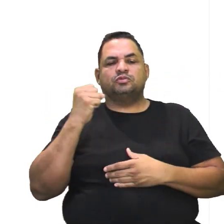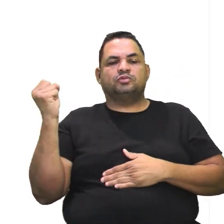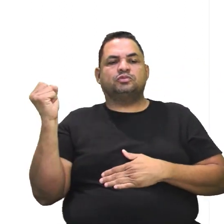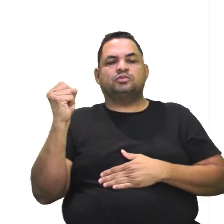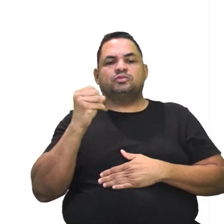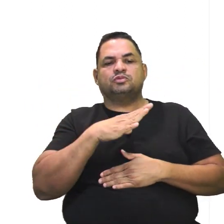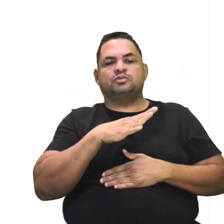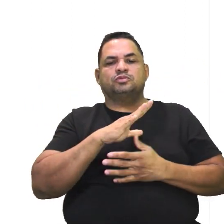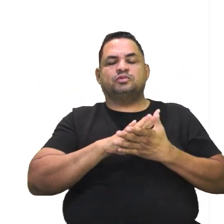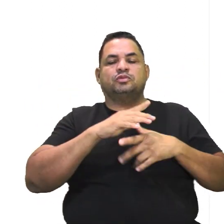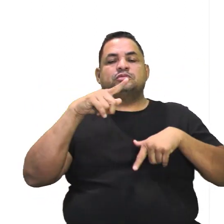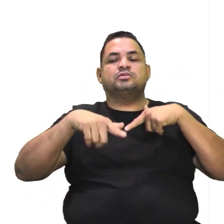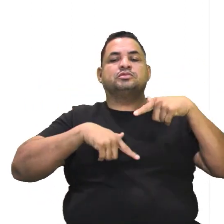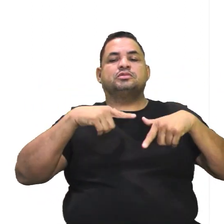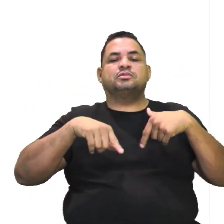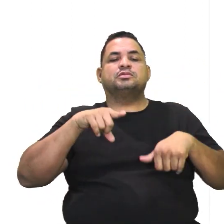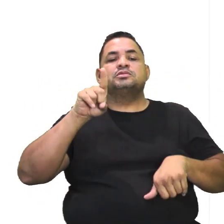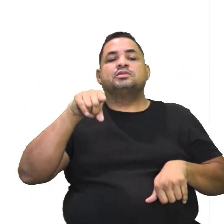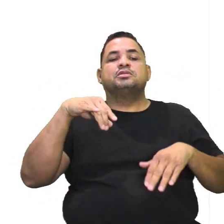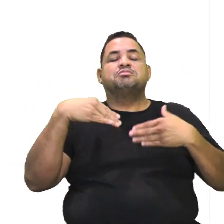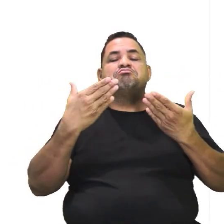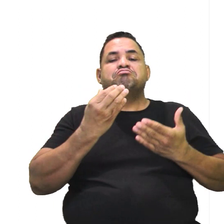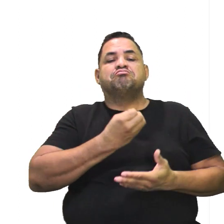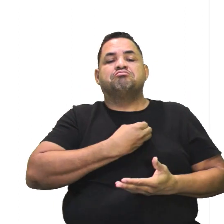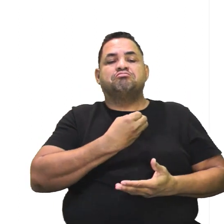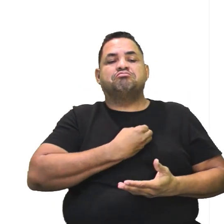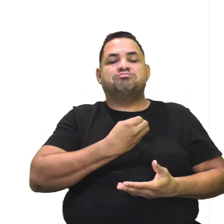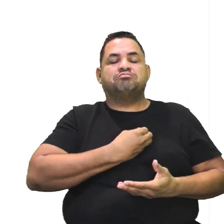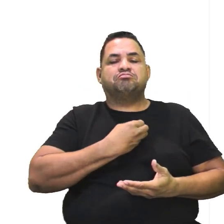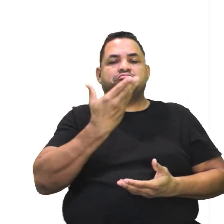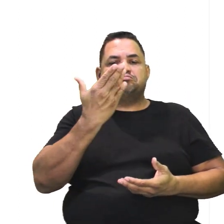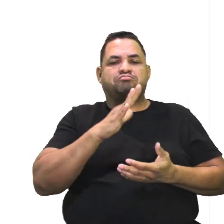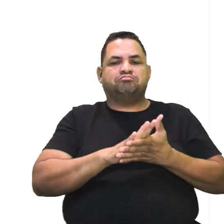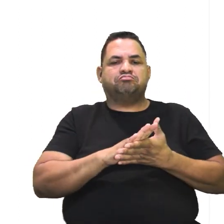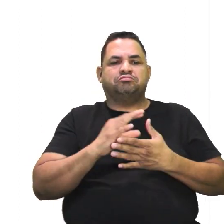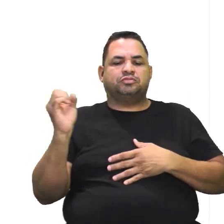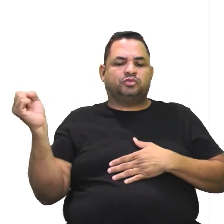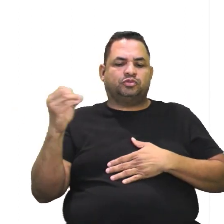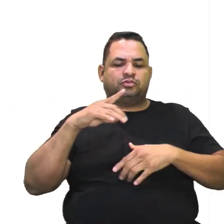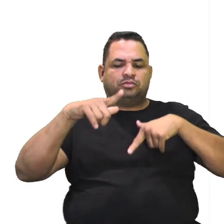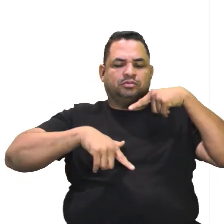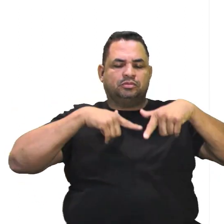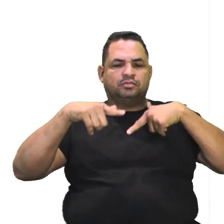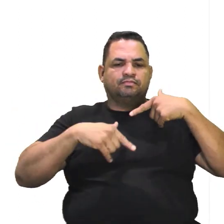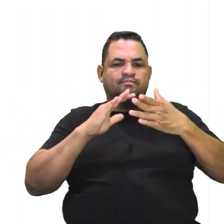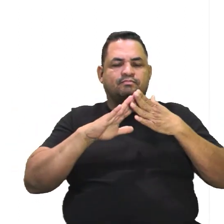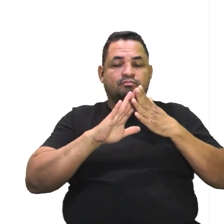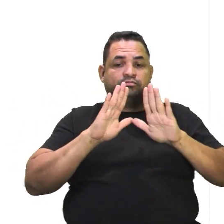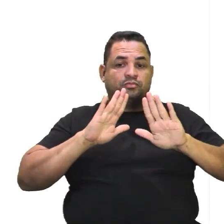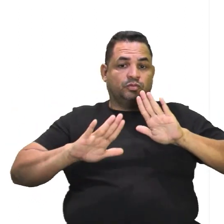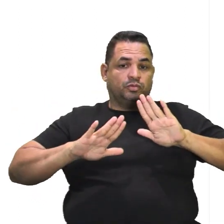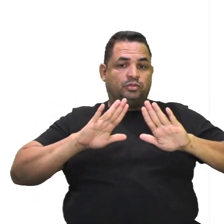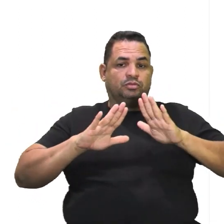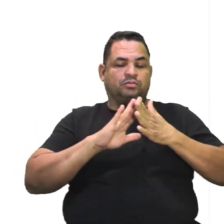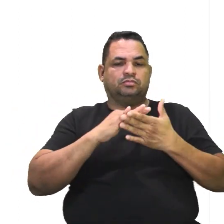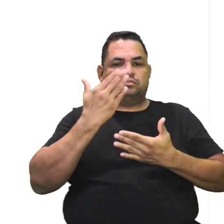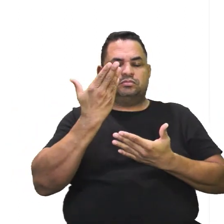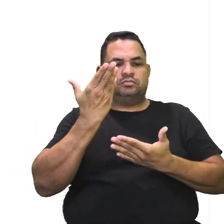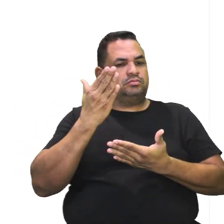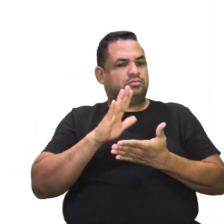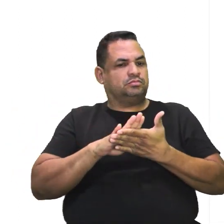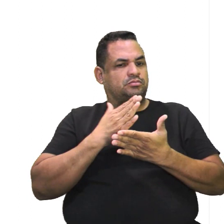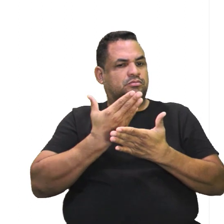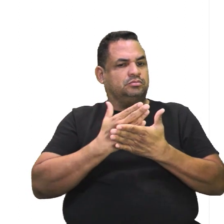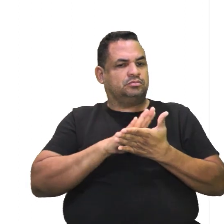que trabalha é... Então ele quer saber o número de jovens que trabalham. Cuidado na interpretação. Aqui não fala